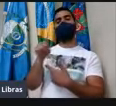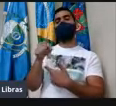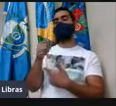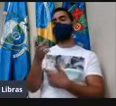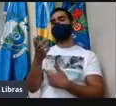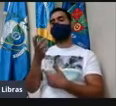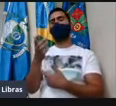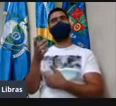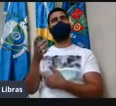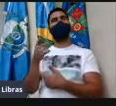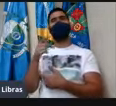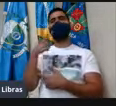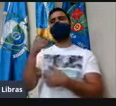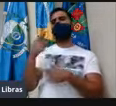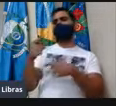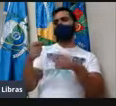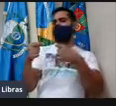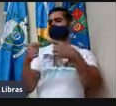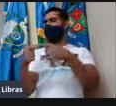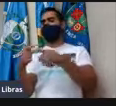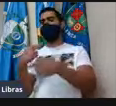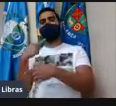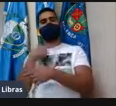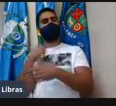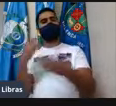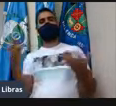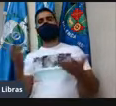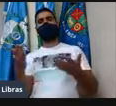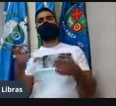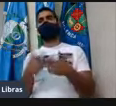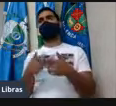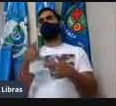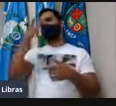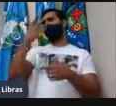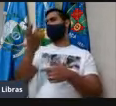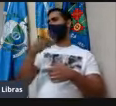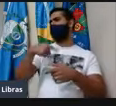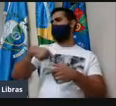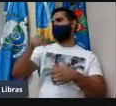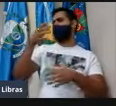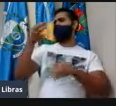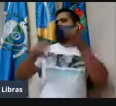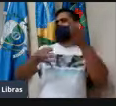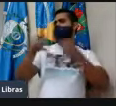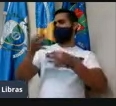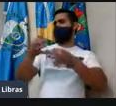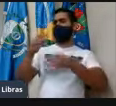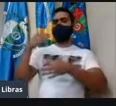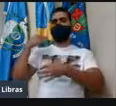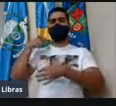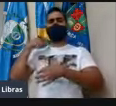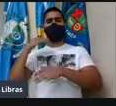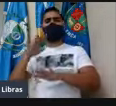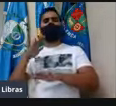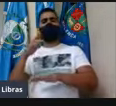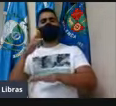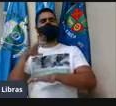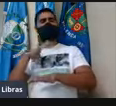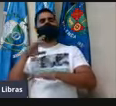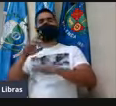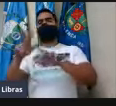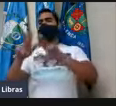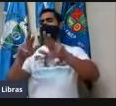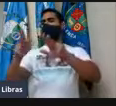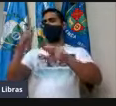está galgando não é viável naquele momento, às vezes a pessoa vai pegar a justiça, vai para parte judiciária, mas eu ouvi